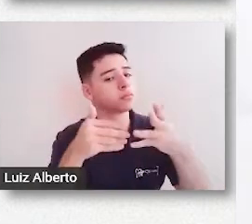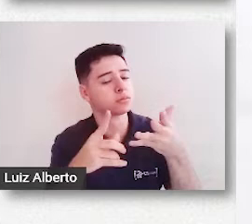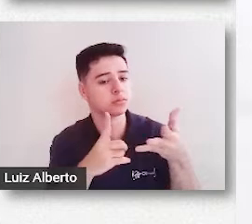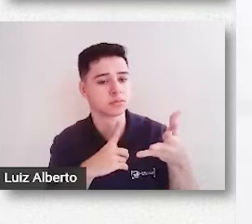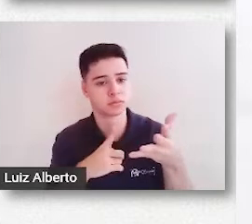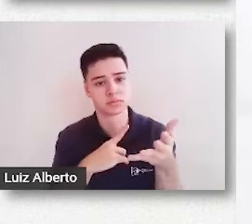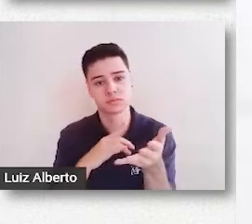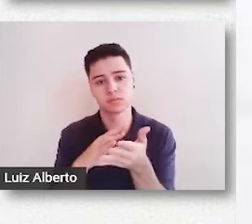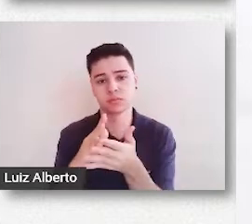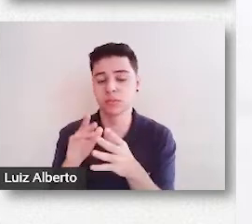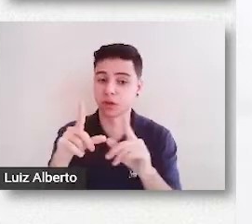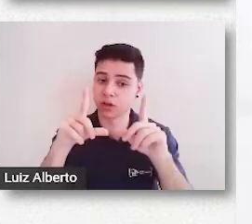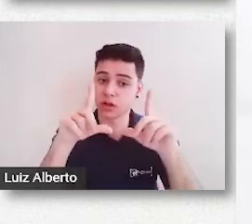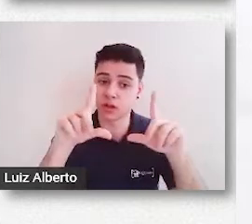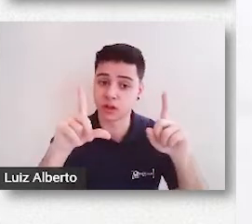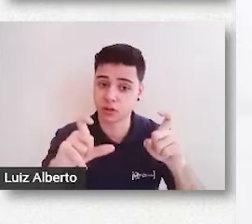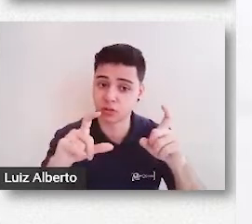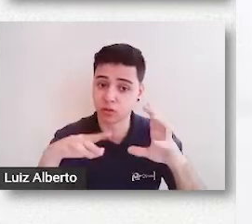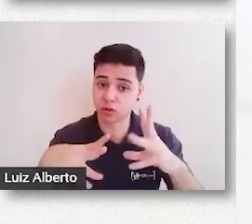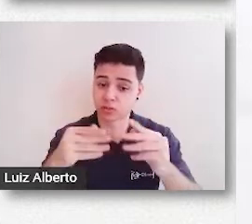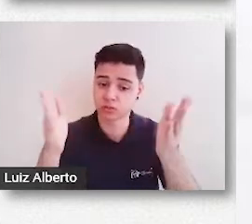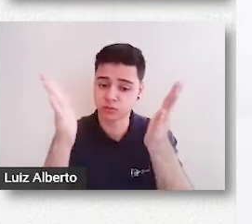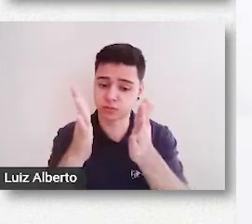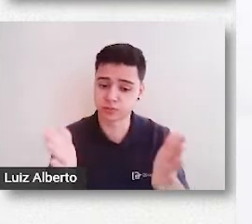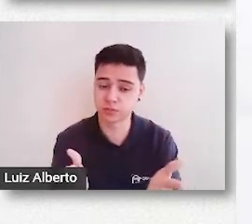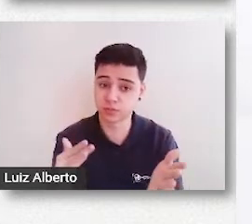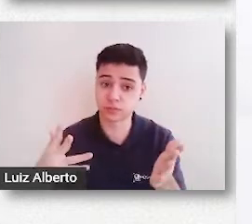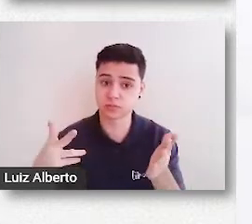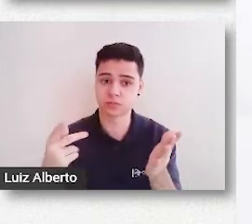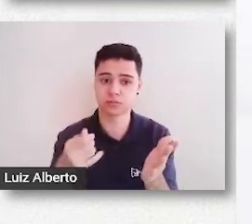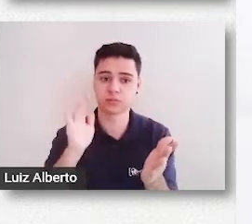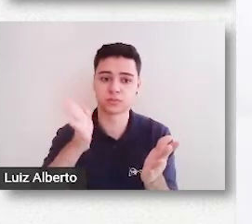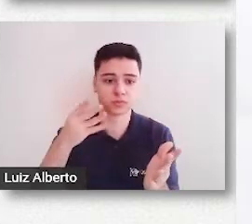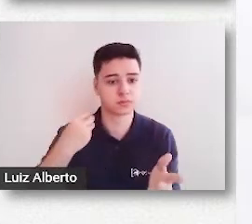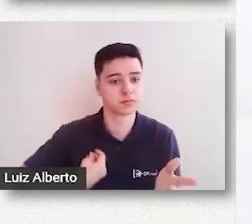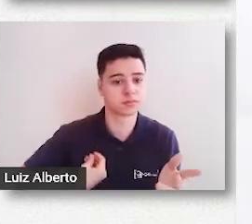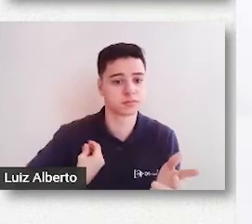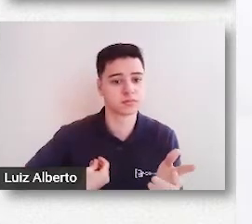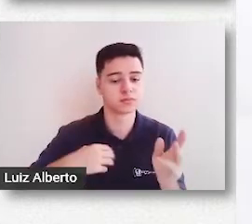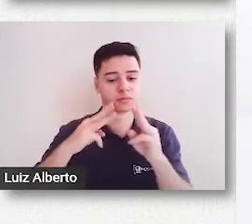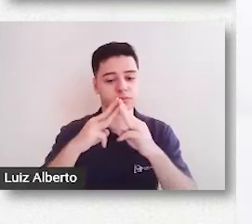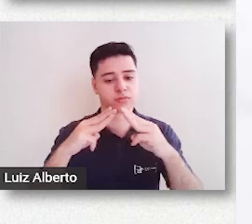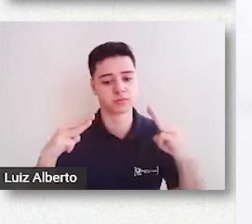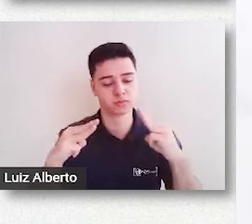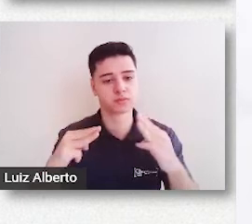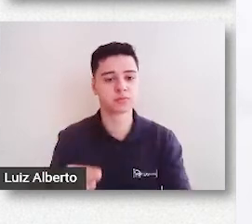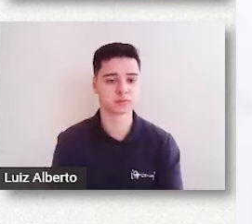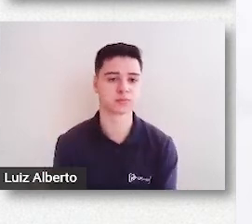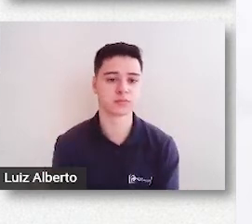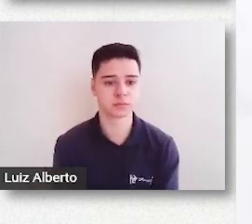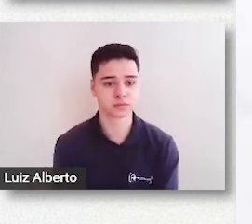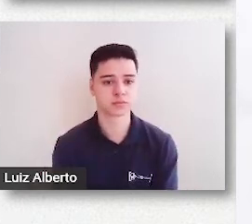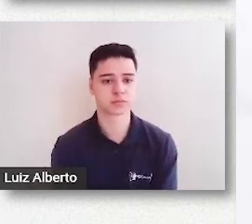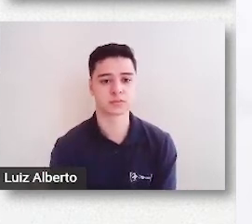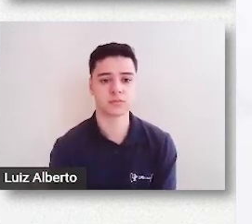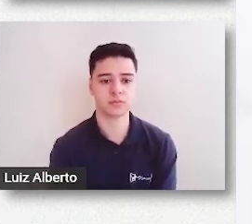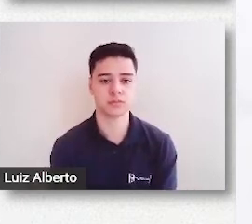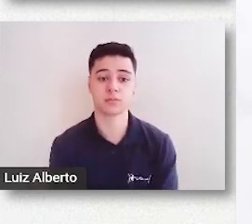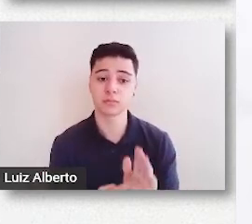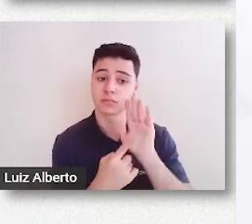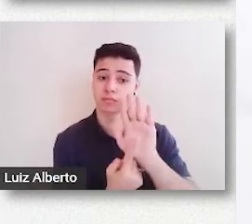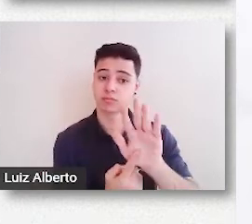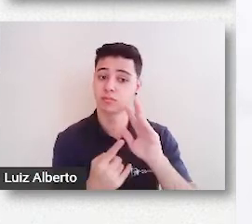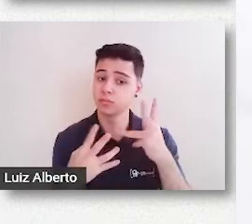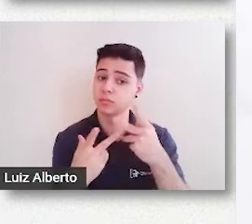inclusive, é do acervo, né, do Museu de Santana em Tiradentes. Então, tem uma variação enorme das representações iconográficas